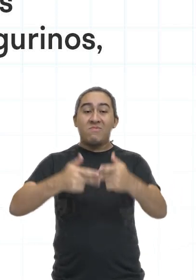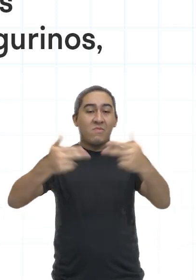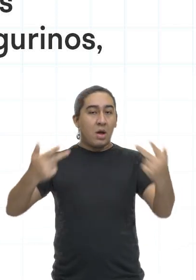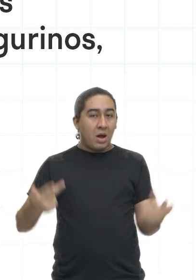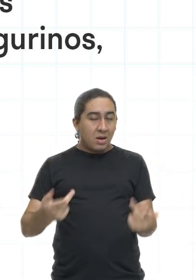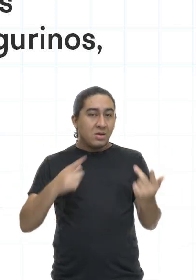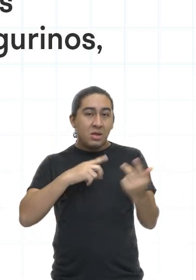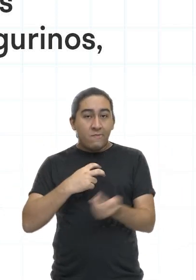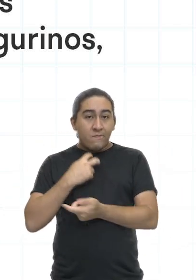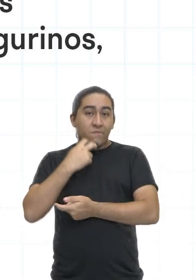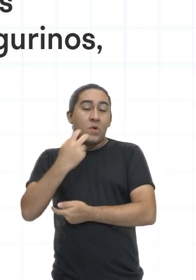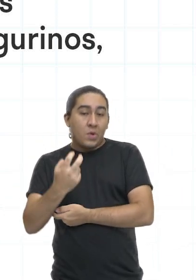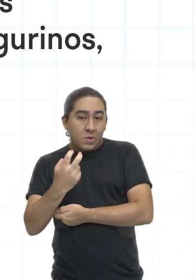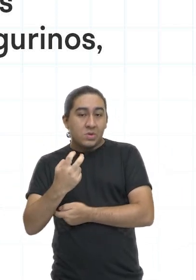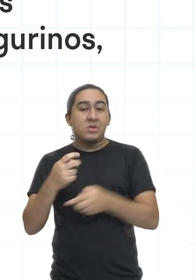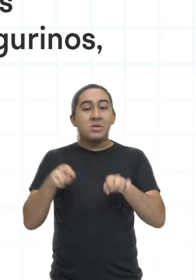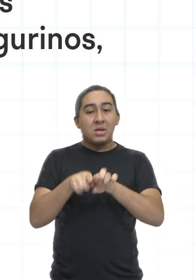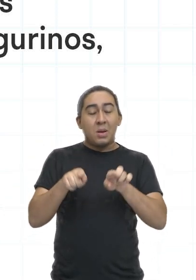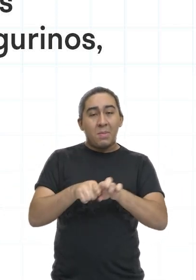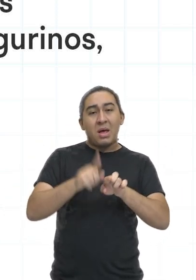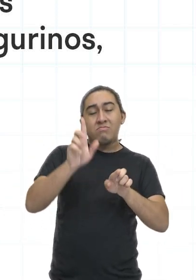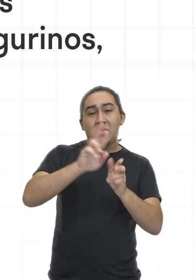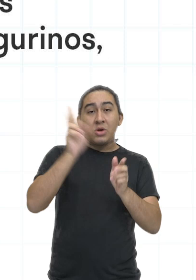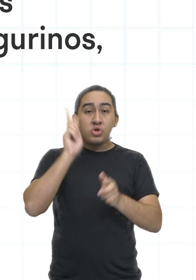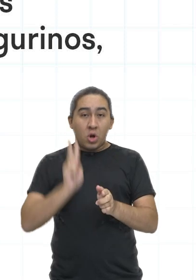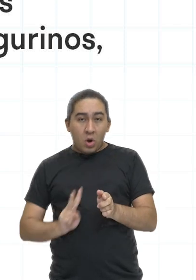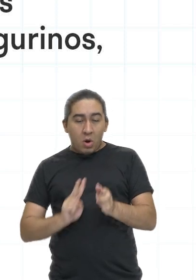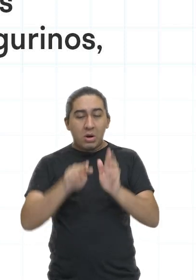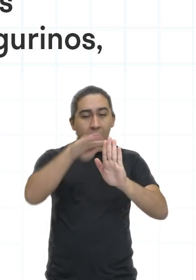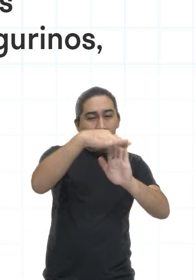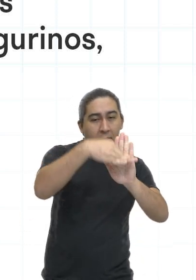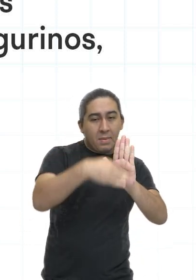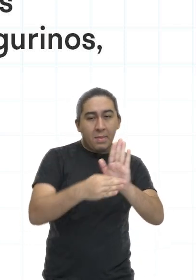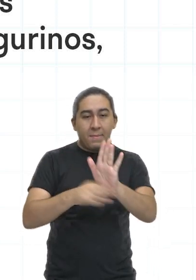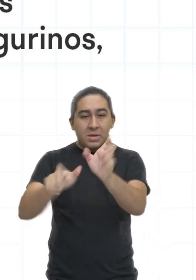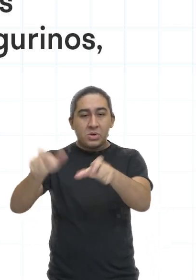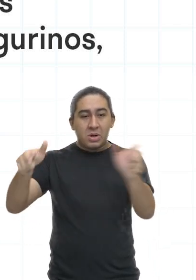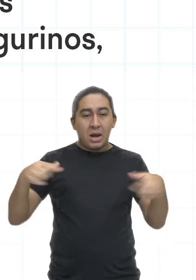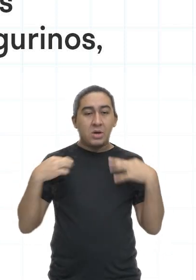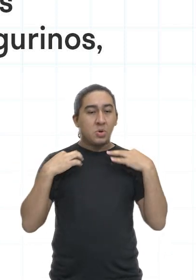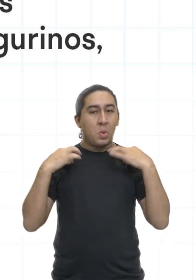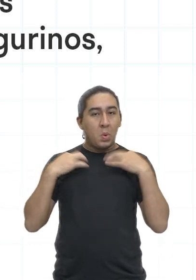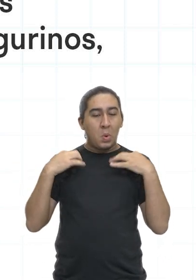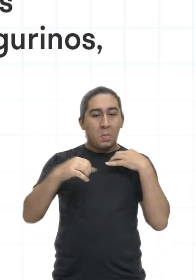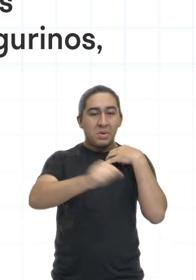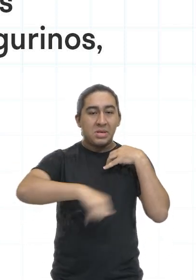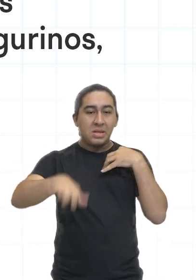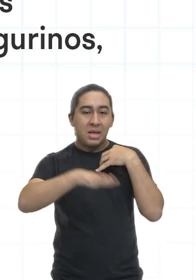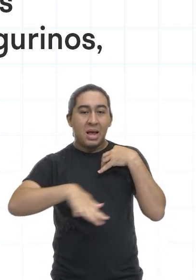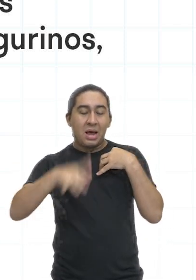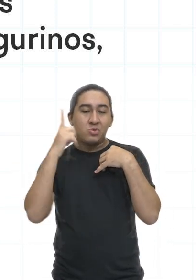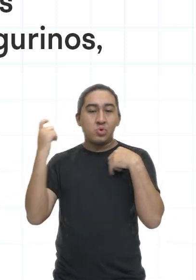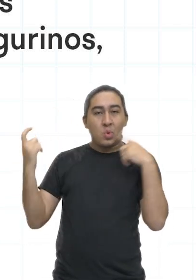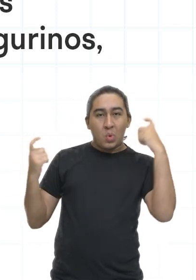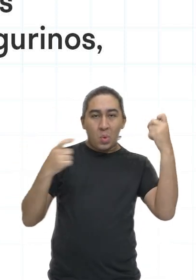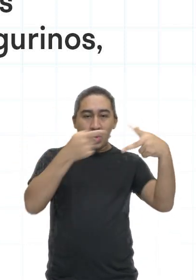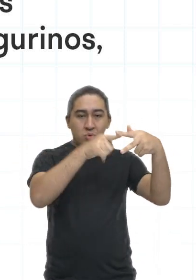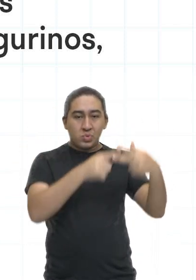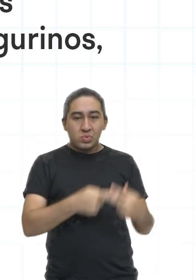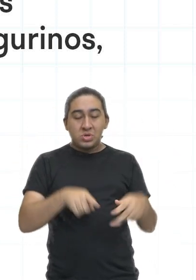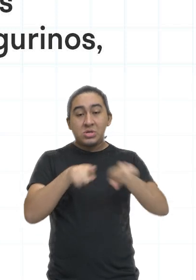e variedades, entonação de voz, enredo, personagens, figurinos, cenários,